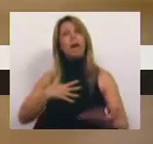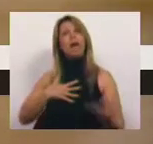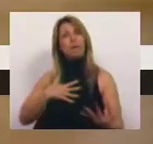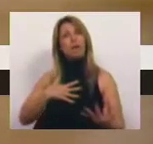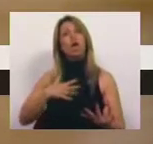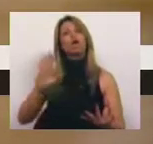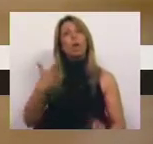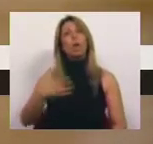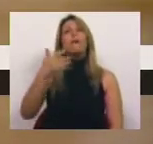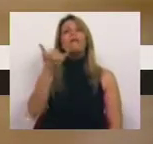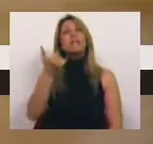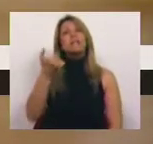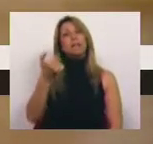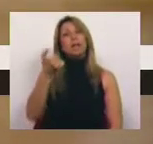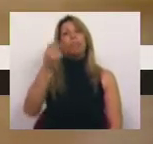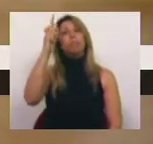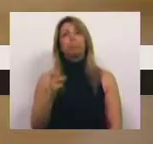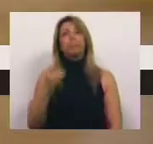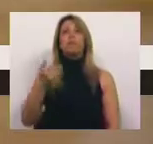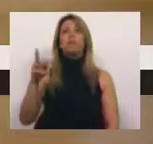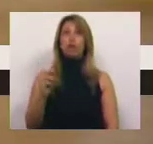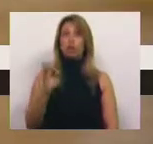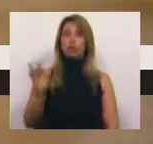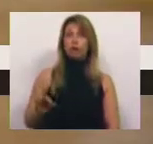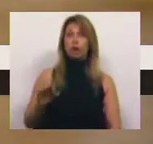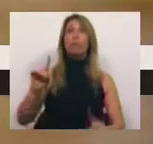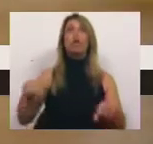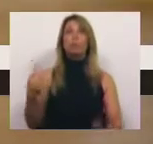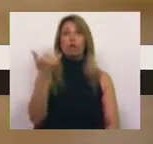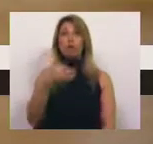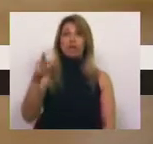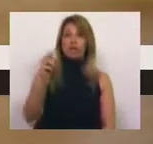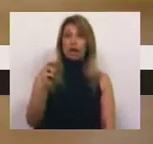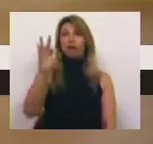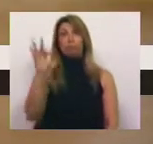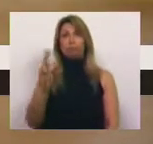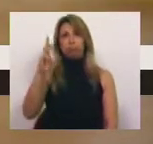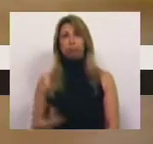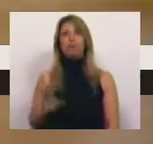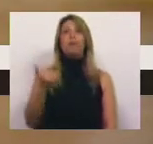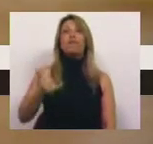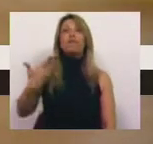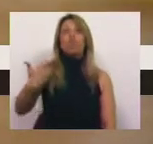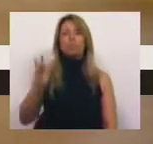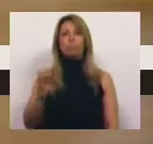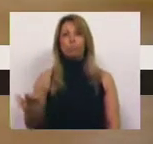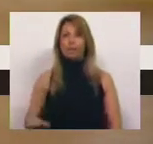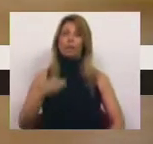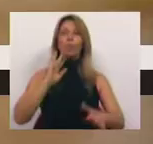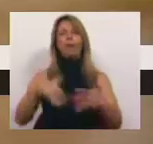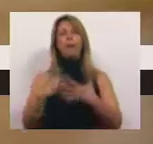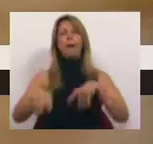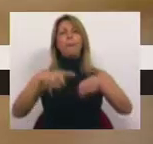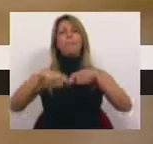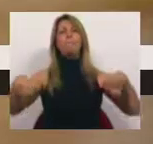dos 25% para os 23% e depois dos 23% para os 21%. Foi uma grande prenda às grandes empresas e aos grandes